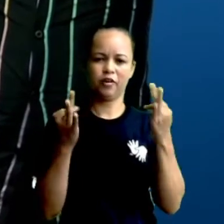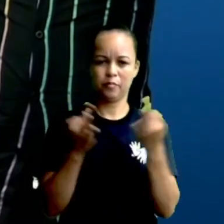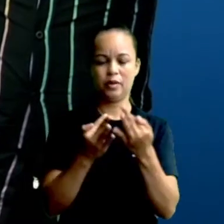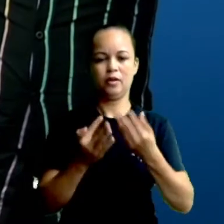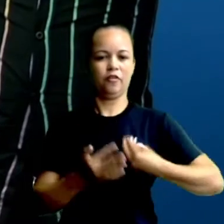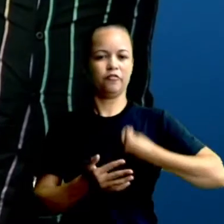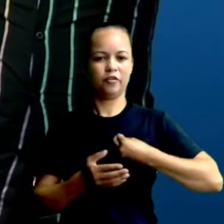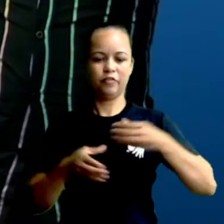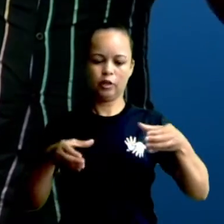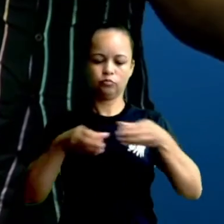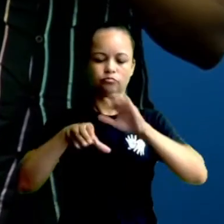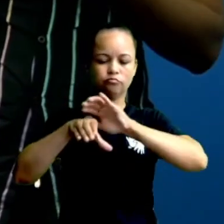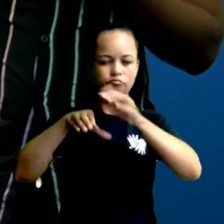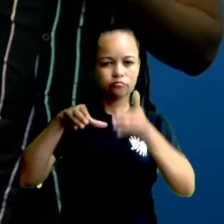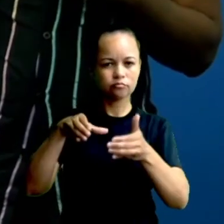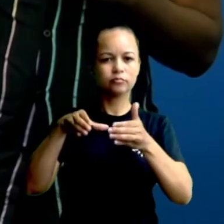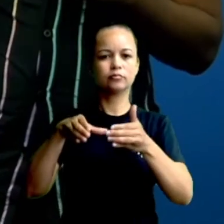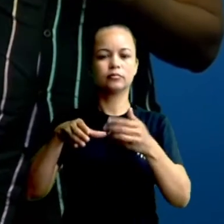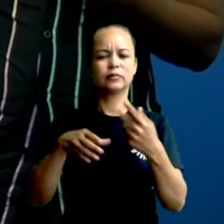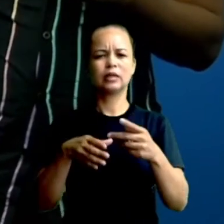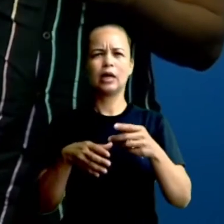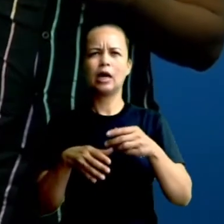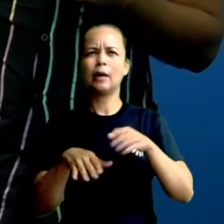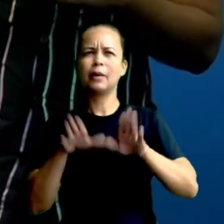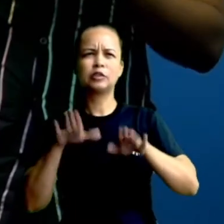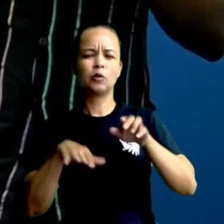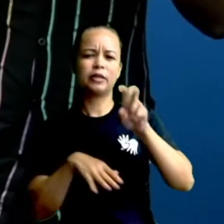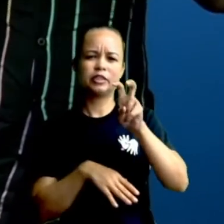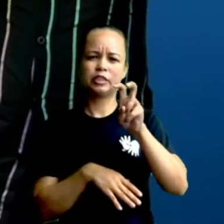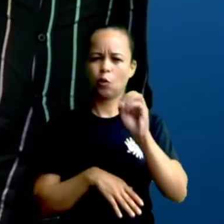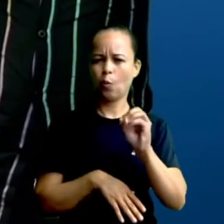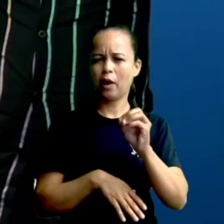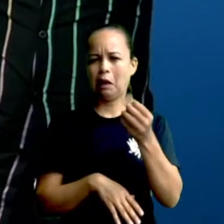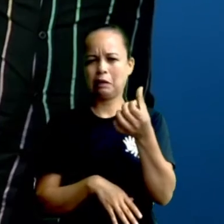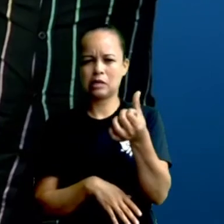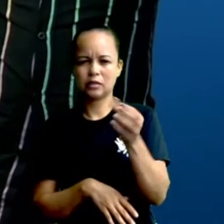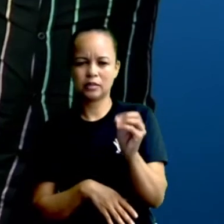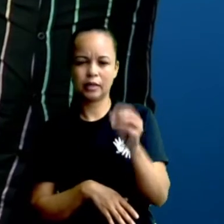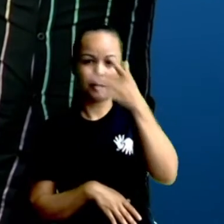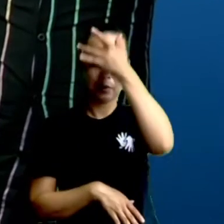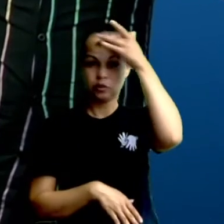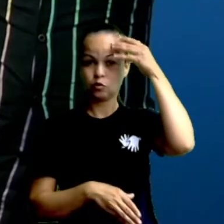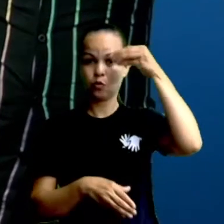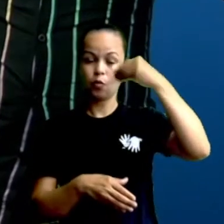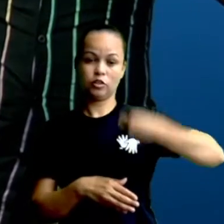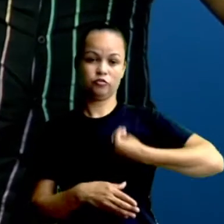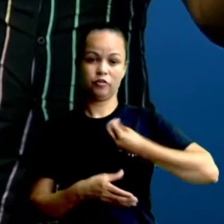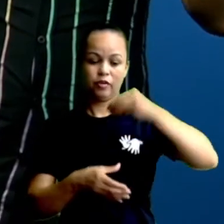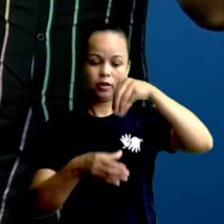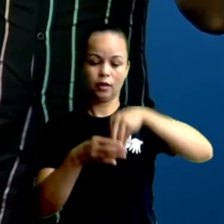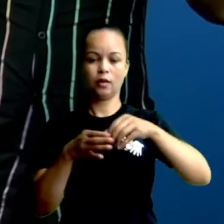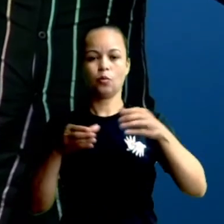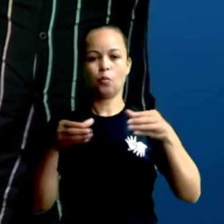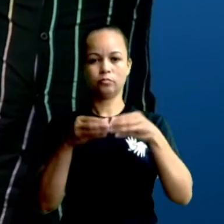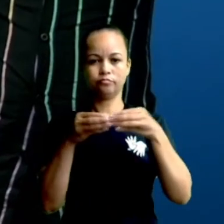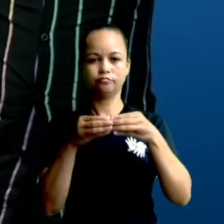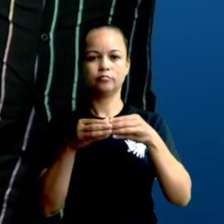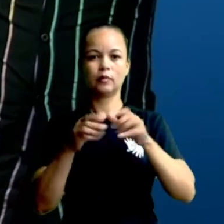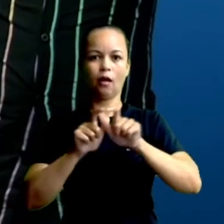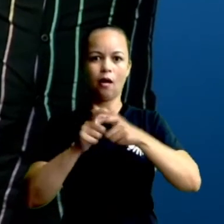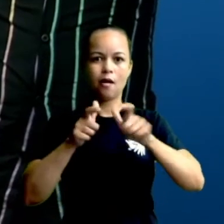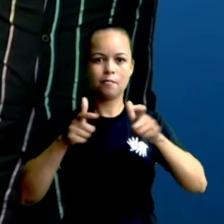vivia nessa única taba. Era cerca de 50, 60 pessoas vivendo lá naquela única taba. E ela